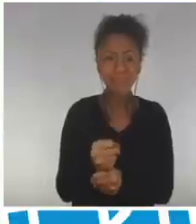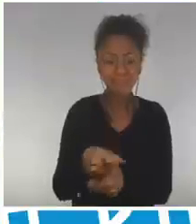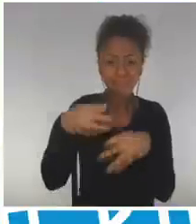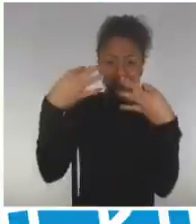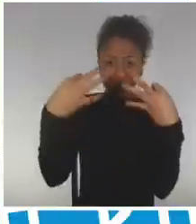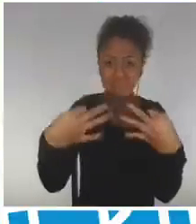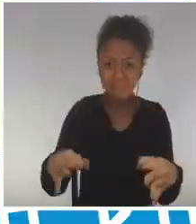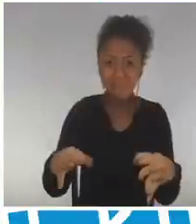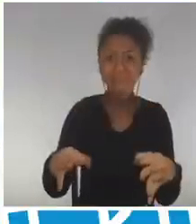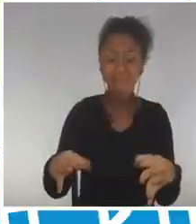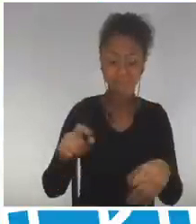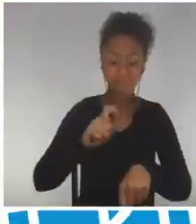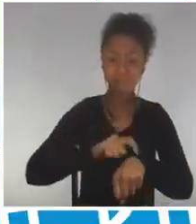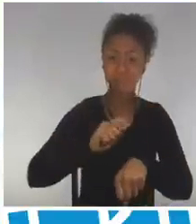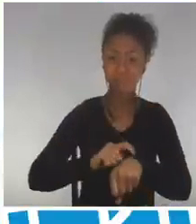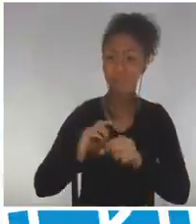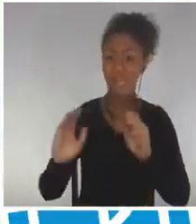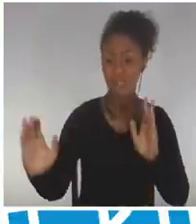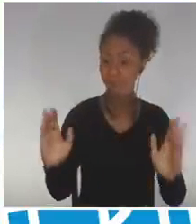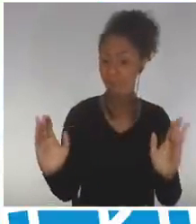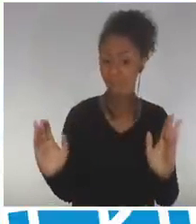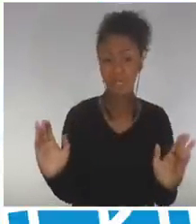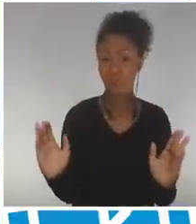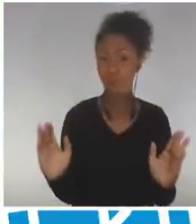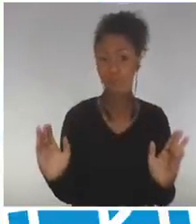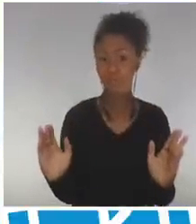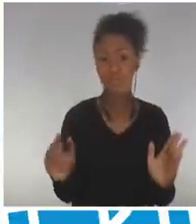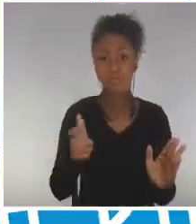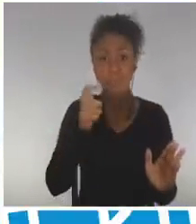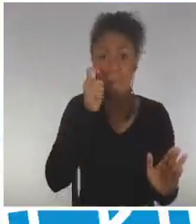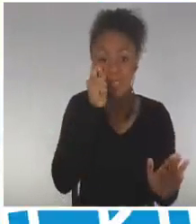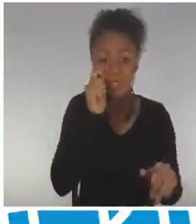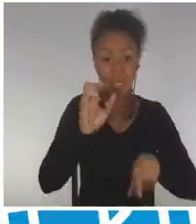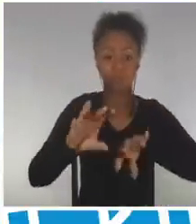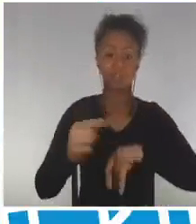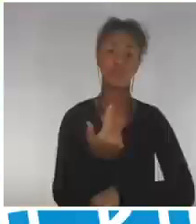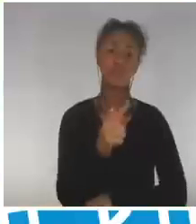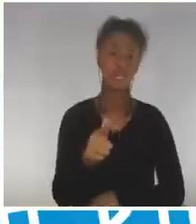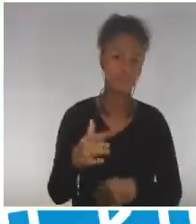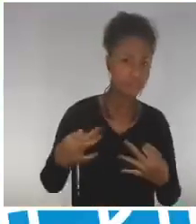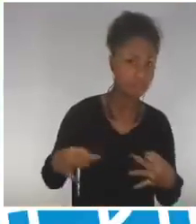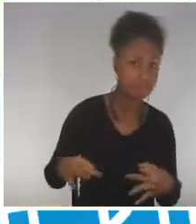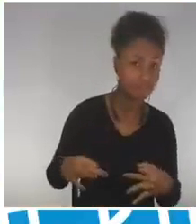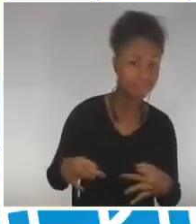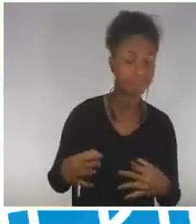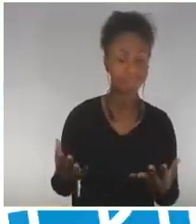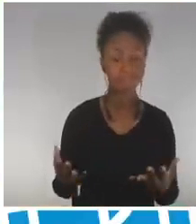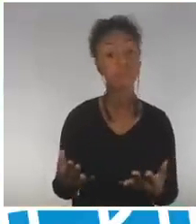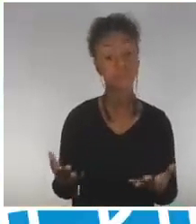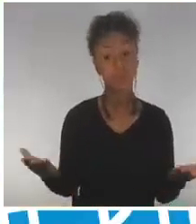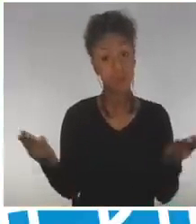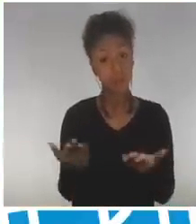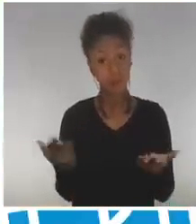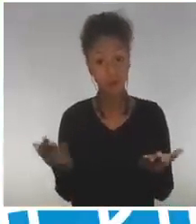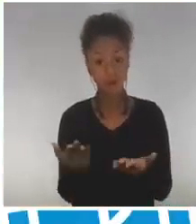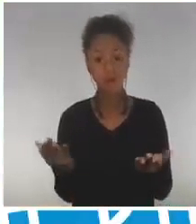durante esse período de não ensino presencial. Então, acho que esses princípios, eles caem nesse momento, Maria Helena,